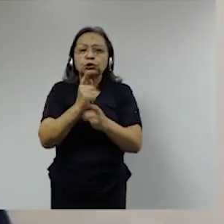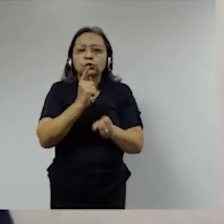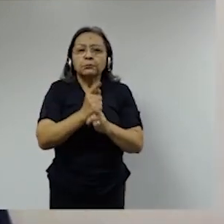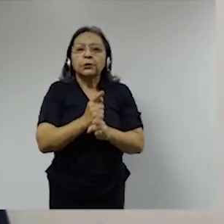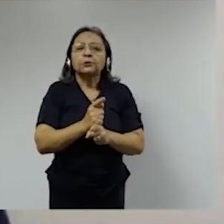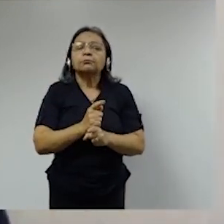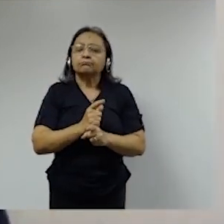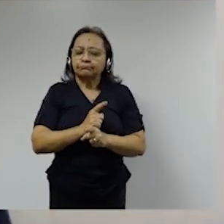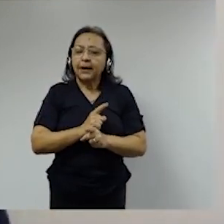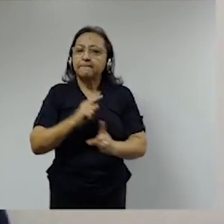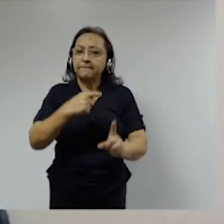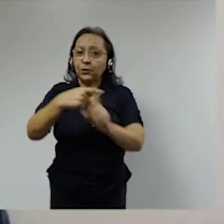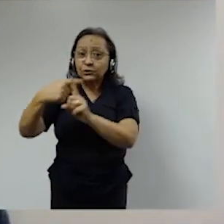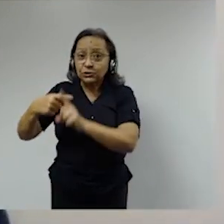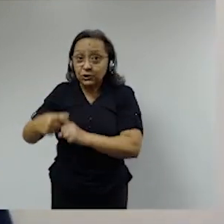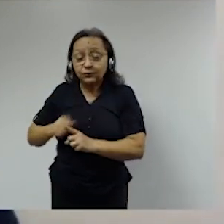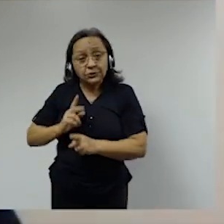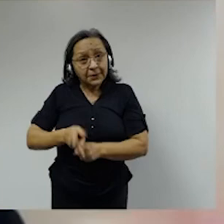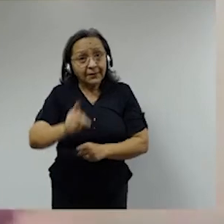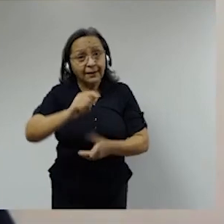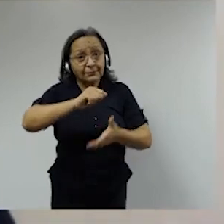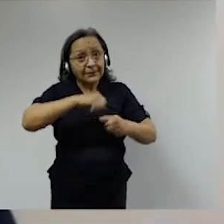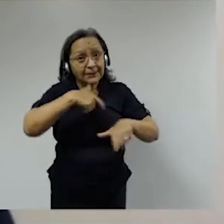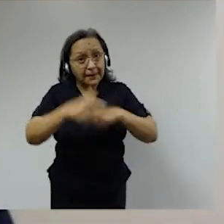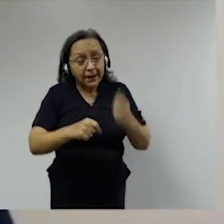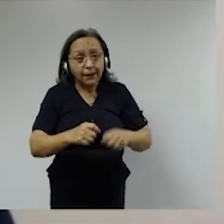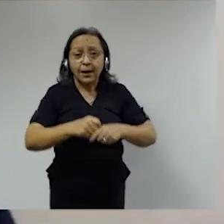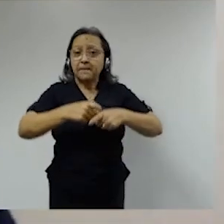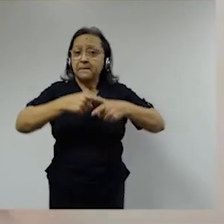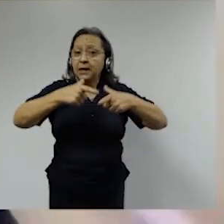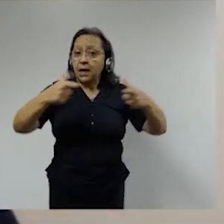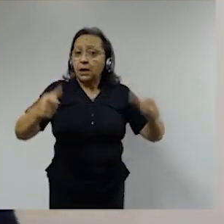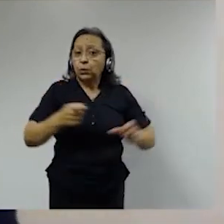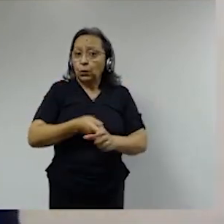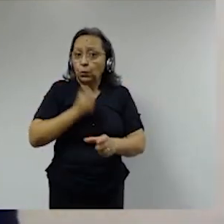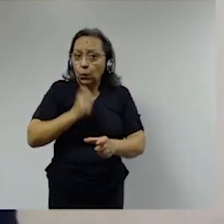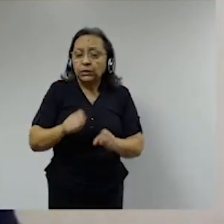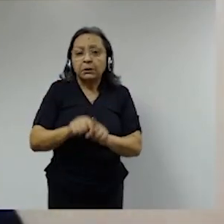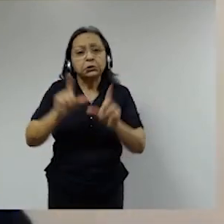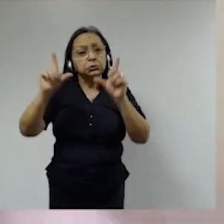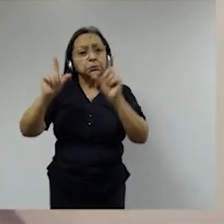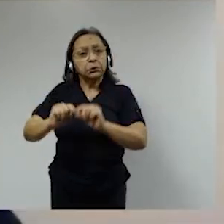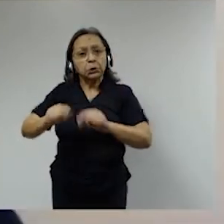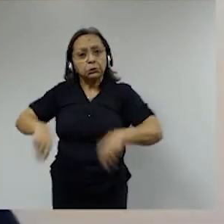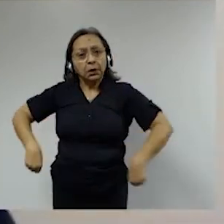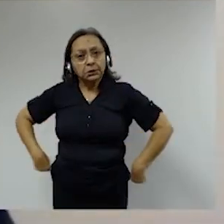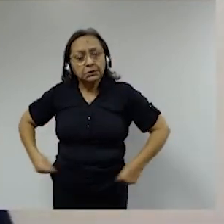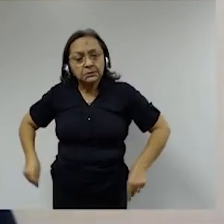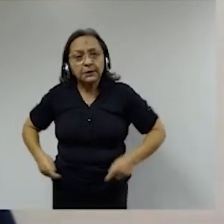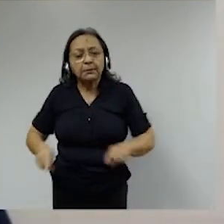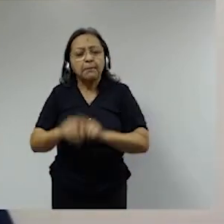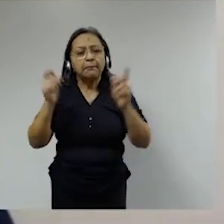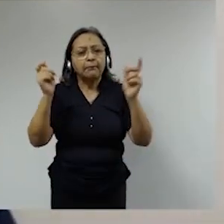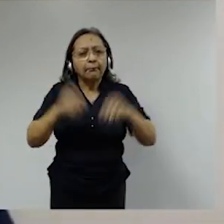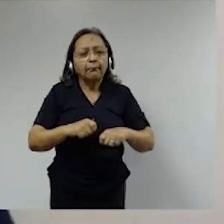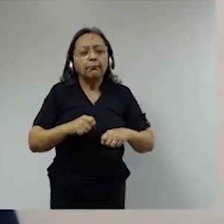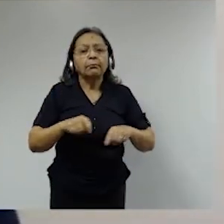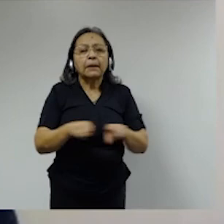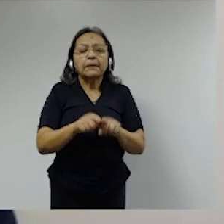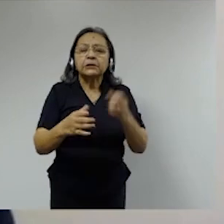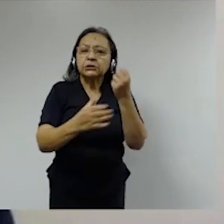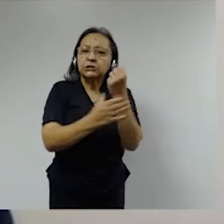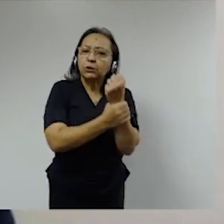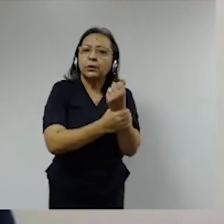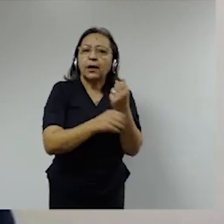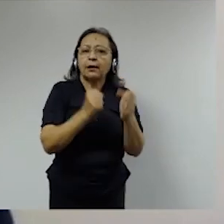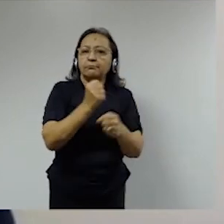de manutenção das suas atividades, ampliando seus ganhos, reduzindo seus custos e possibilitando-lhes manter os